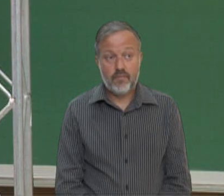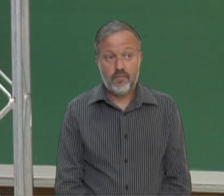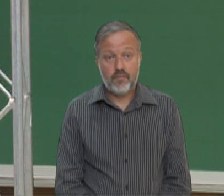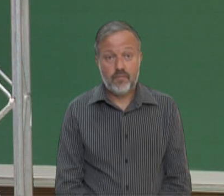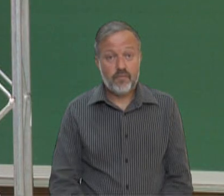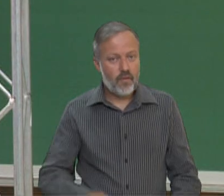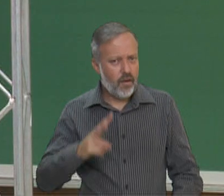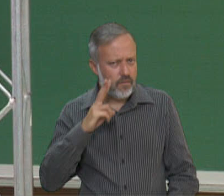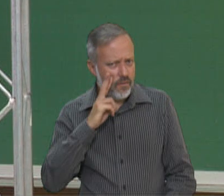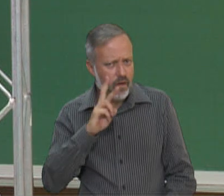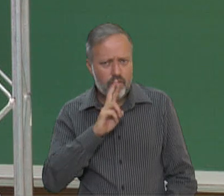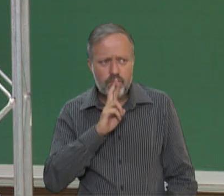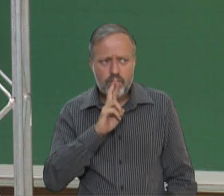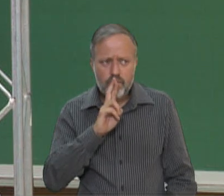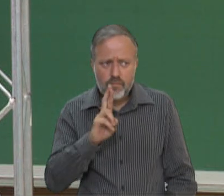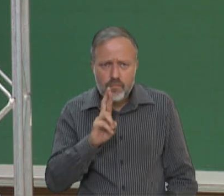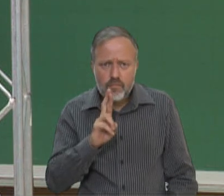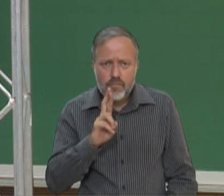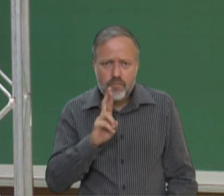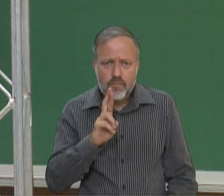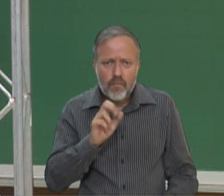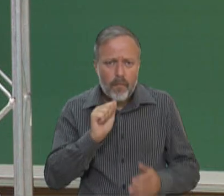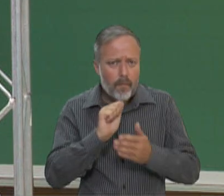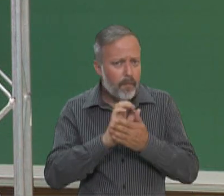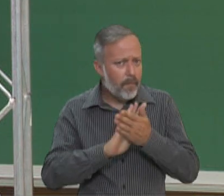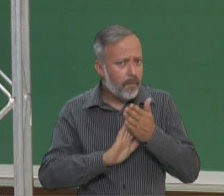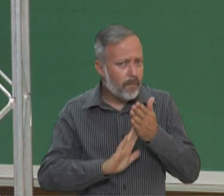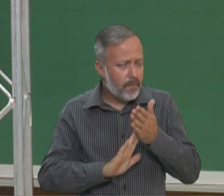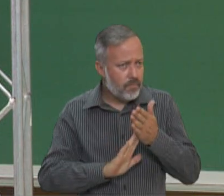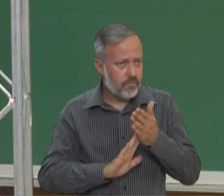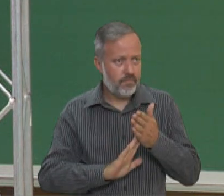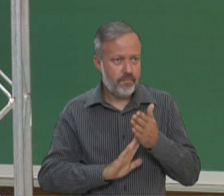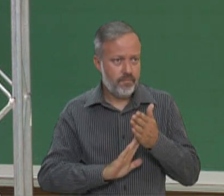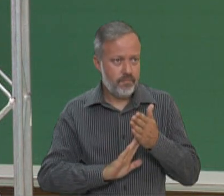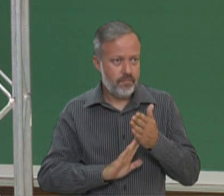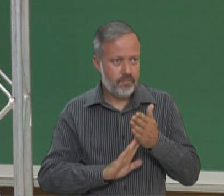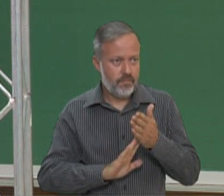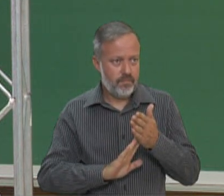Então, vamos ver a resposta dos exercícios, perdão.